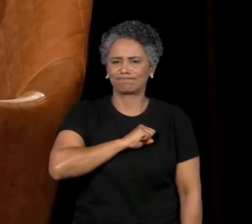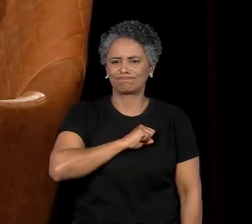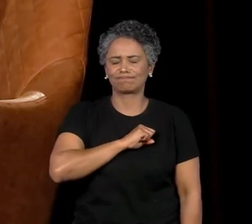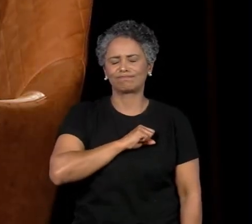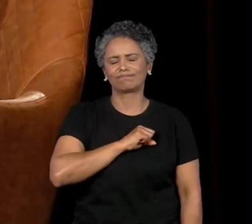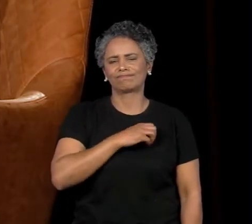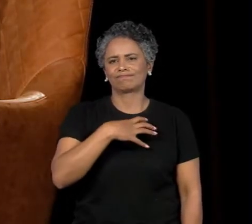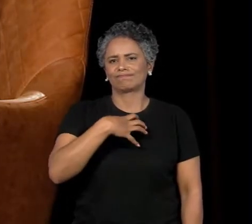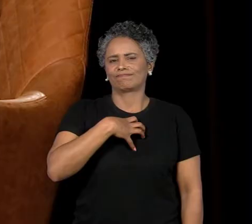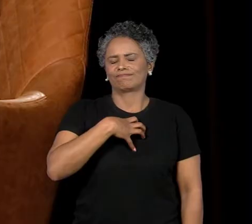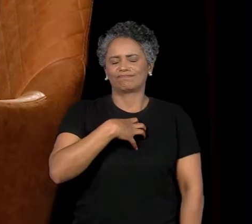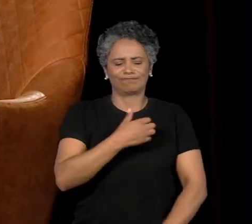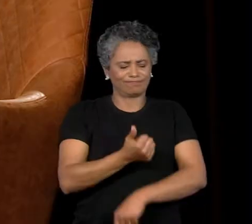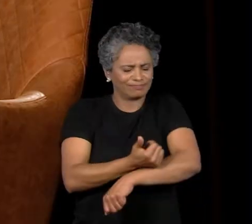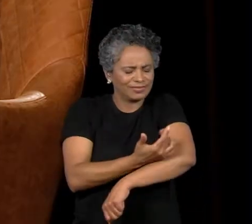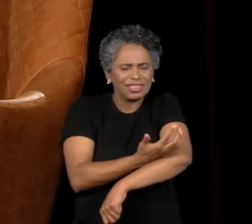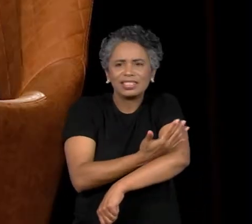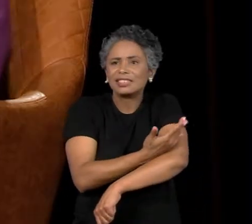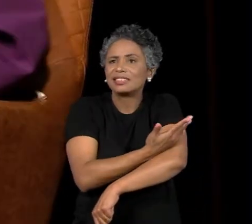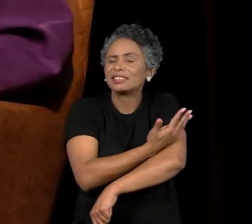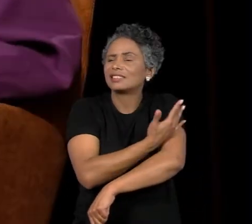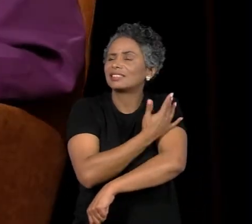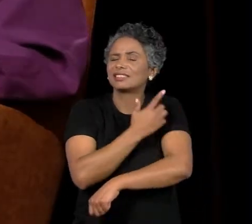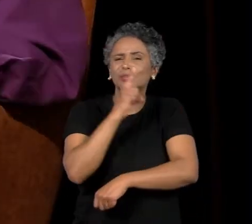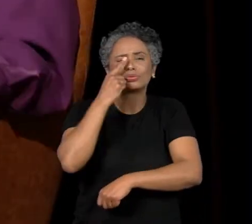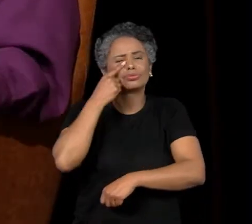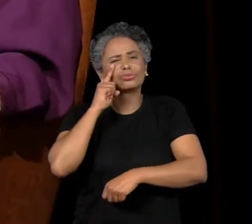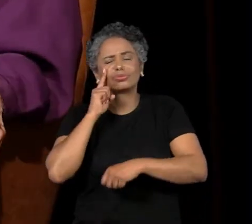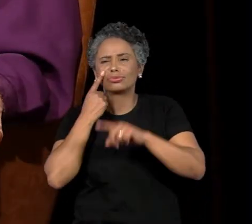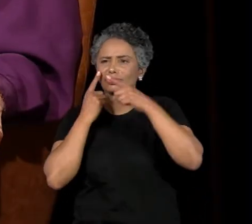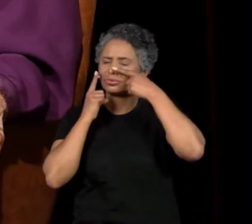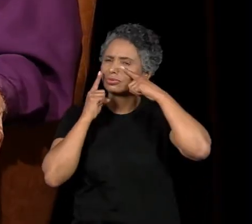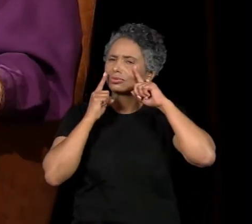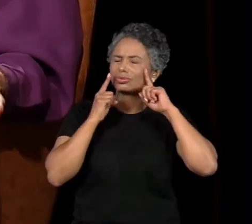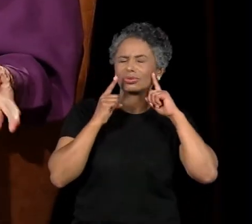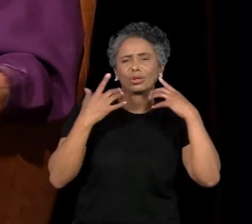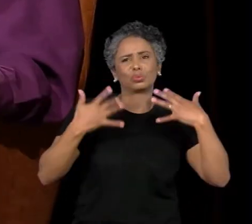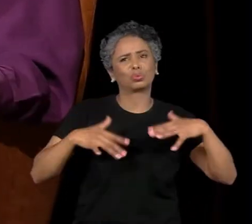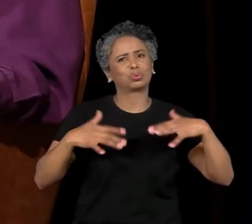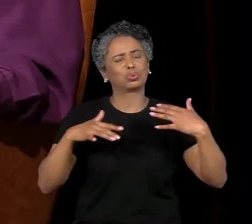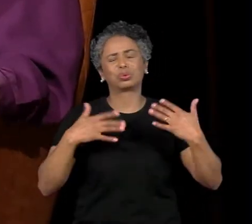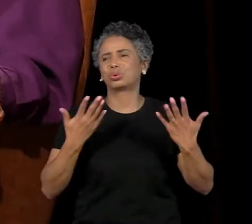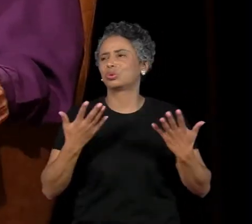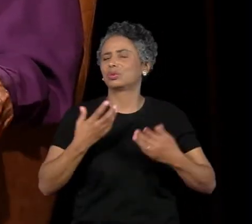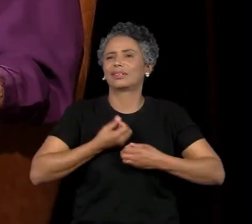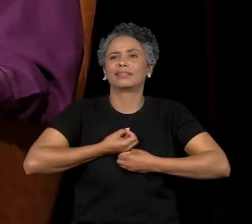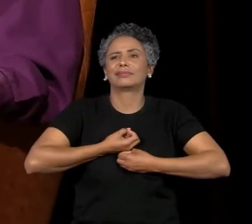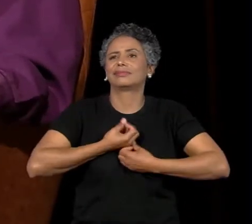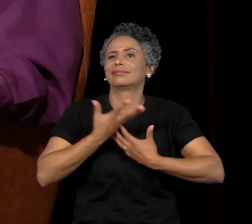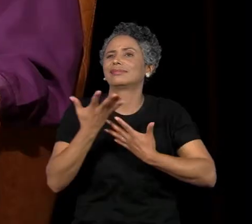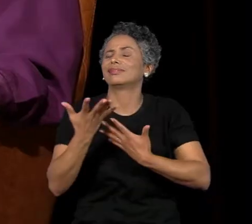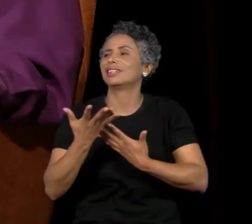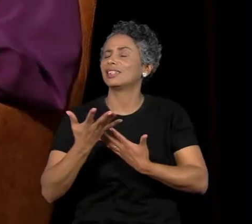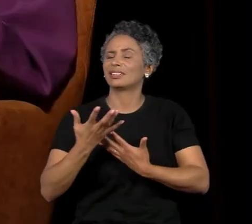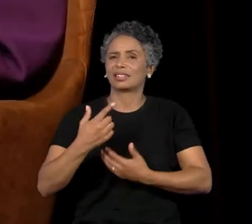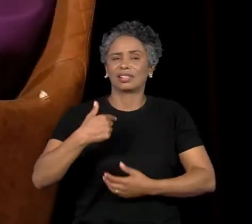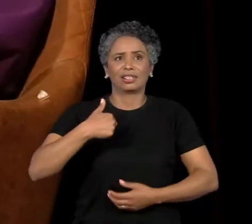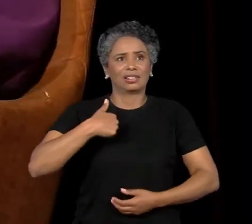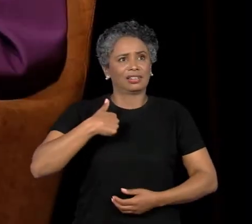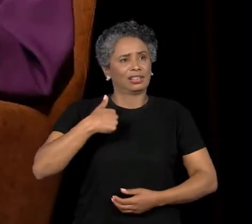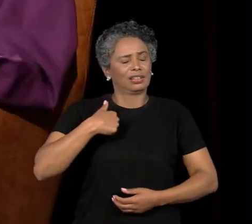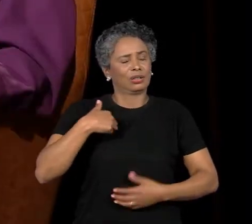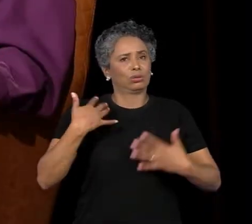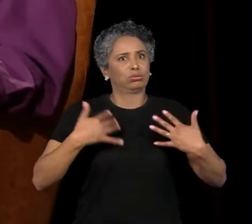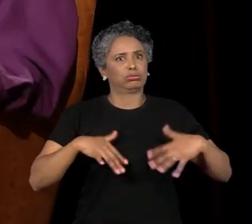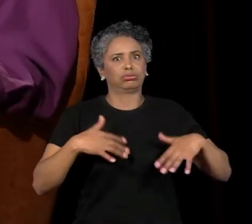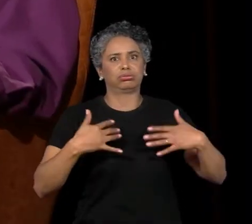a Tatiana da escola foi muito importante para muito. Desculpa, gente. Vocês me pegaram